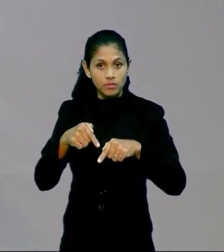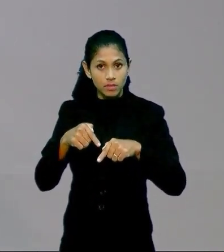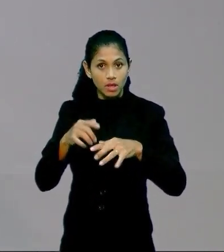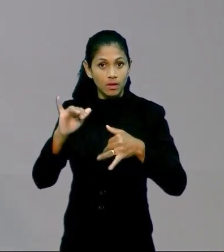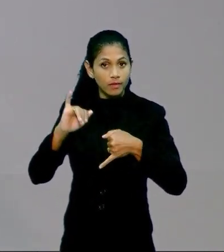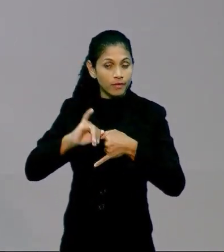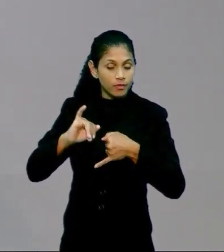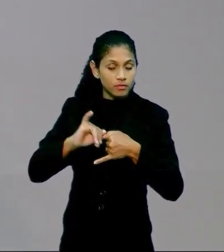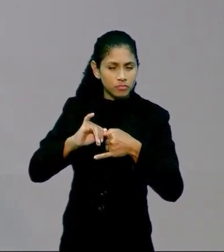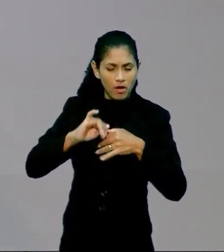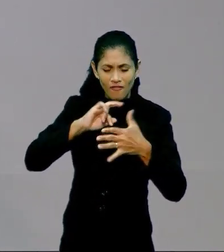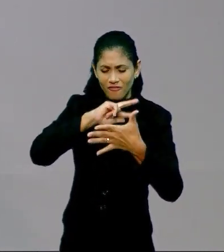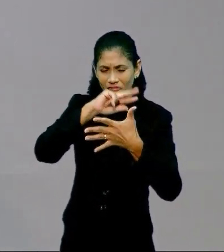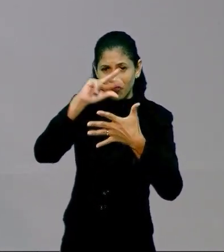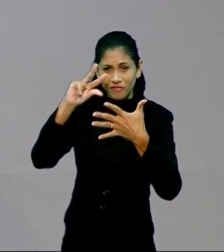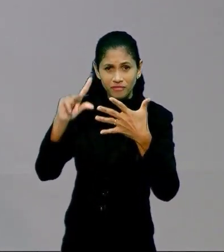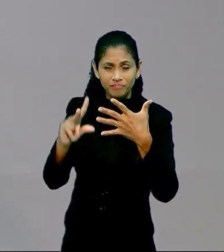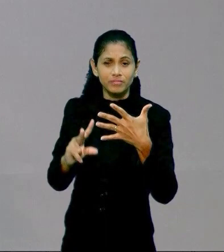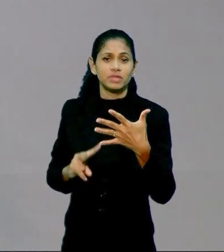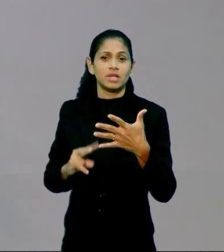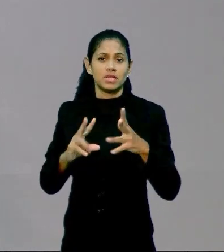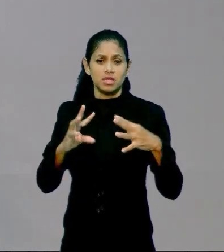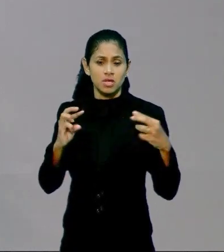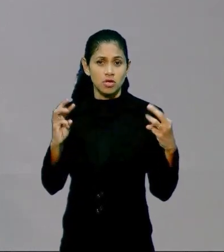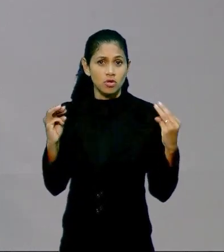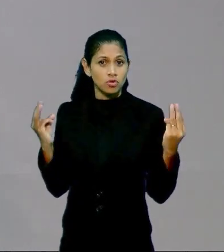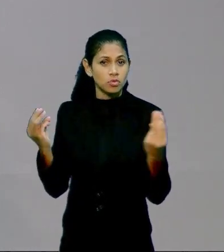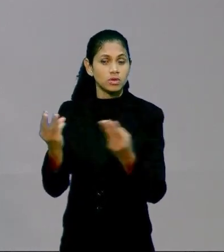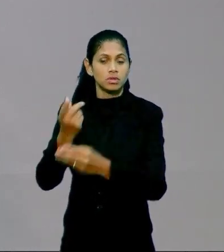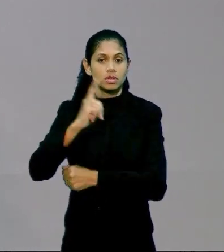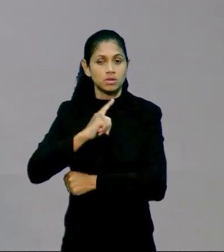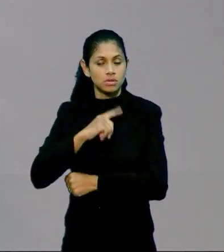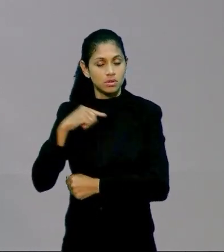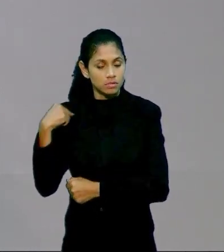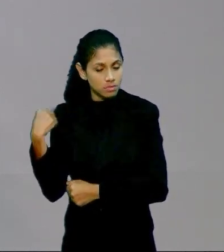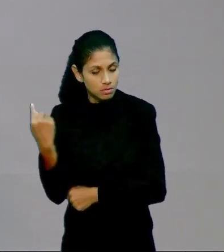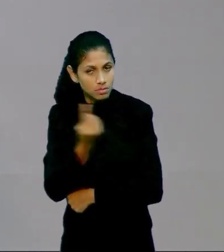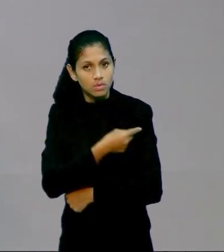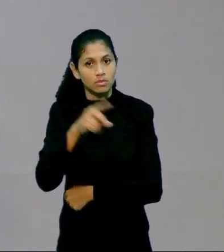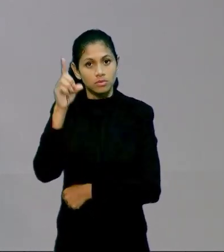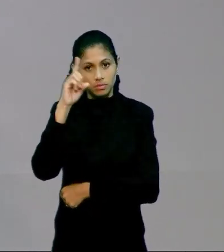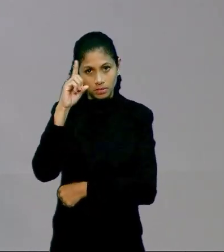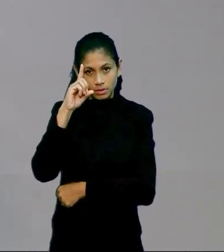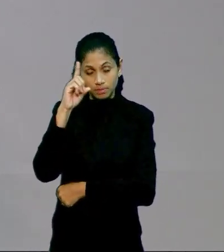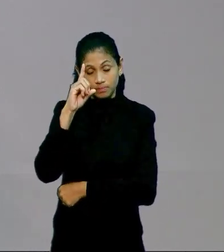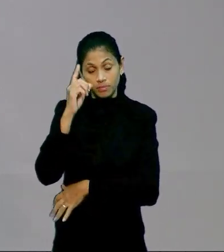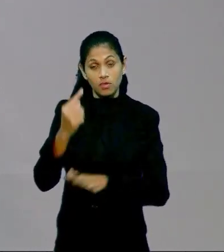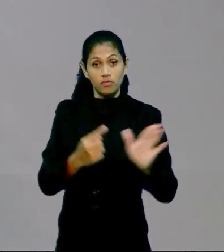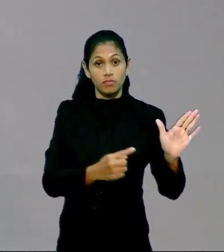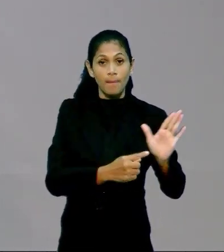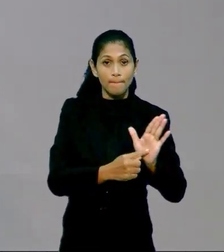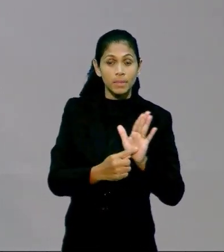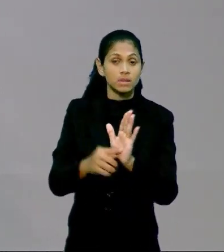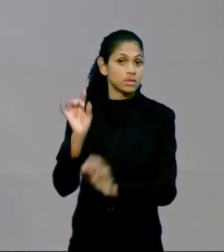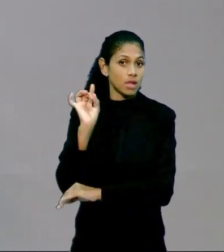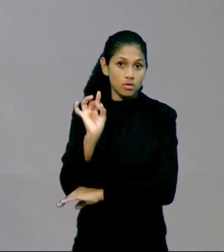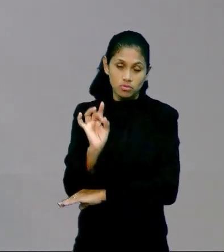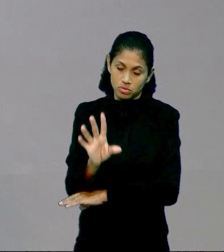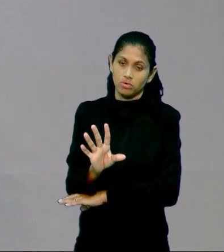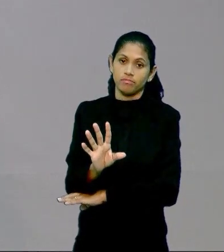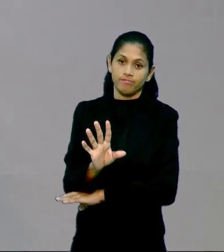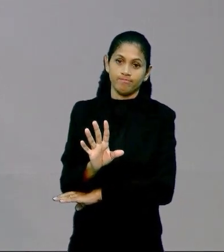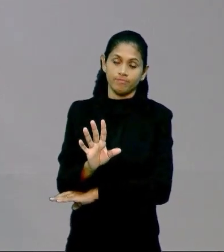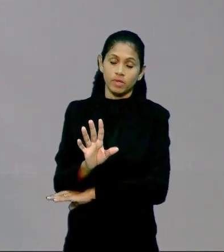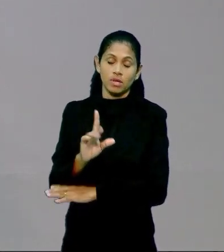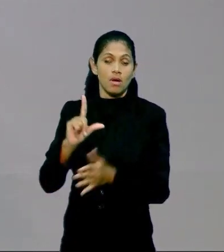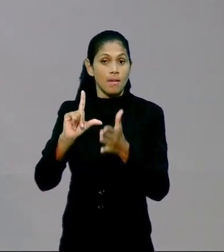nós temos no nosso cotidiano. Então, quais são esses tipos de ligações? Eu vou só apresentá-las. para vocês. E